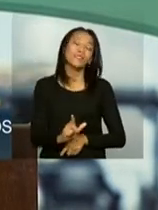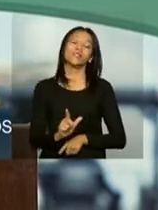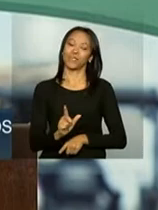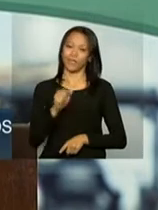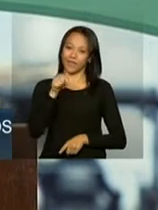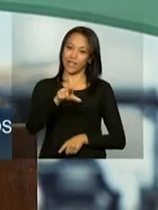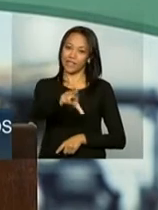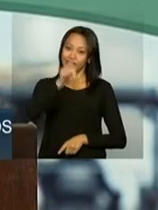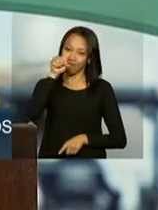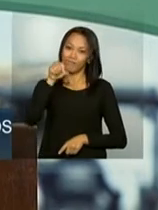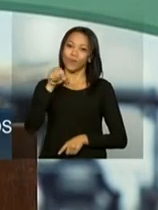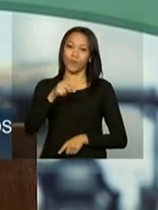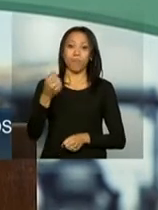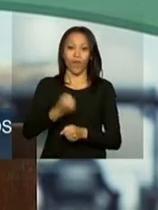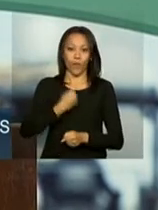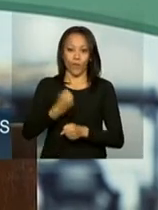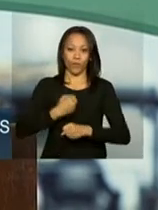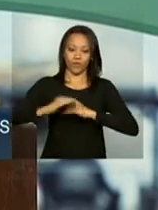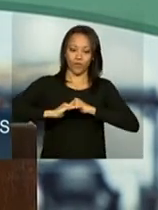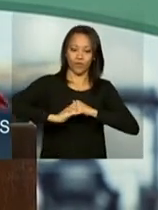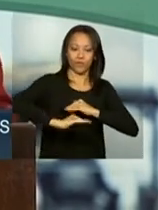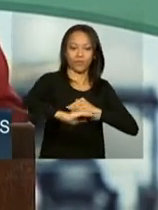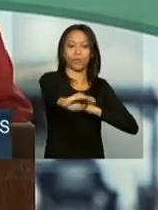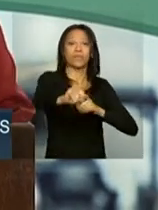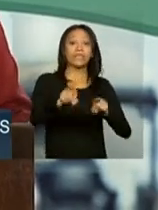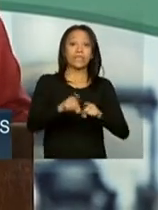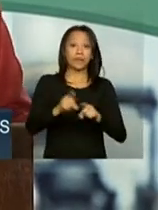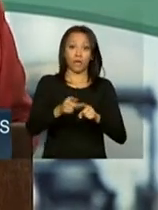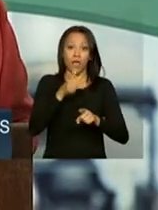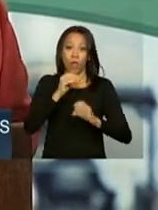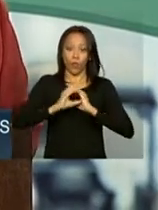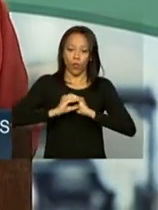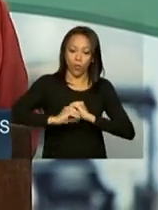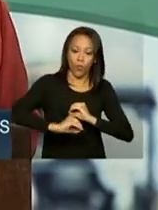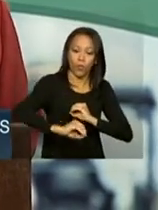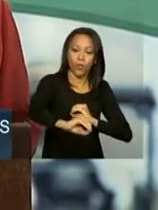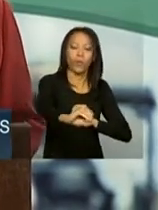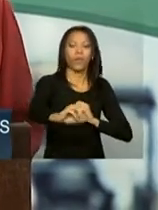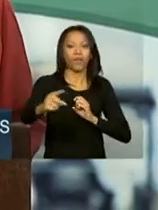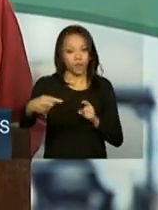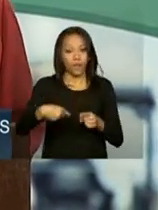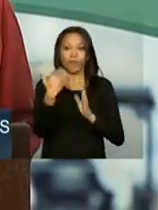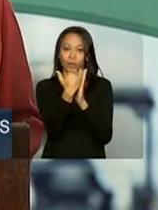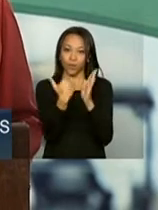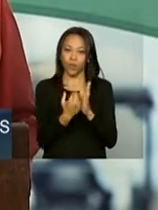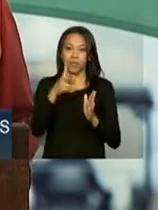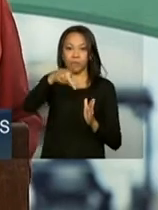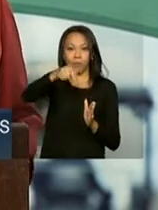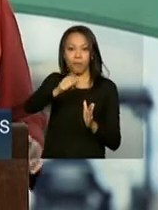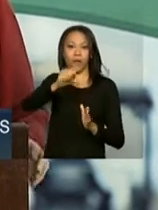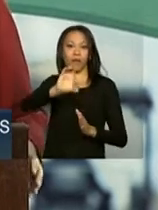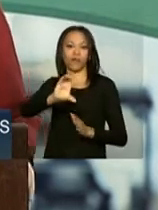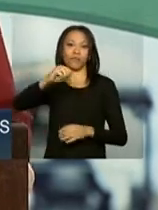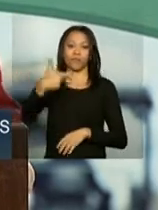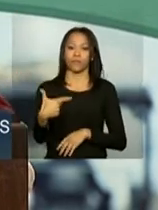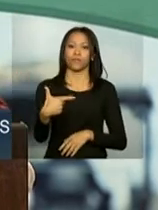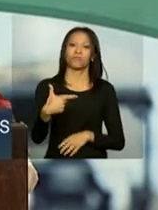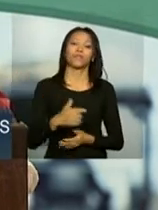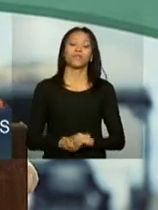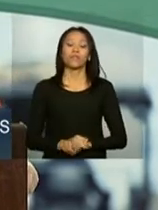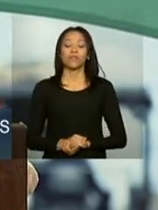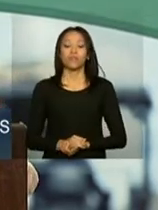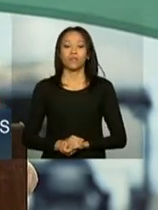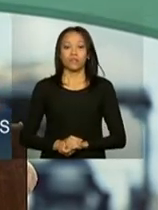de saneamento e pavimentação do Programa de Aceleração de Crescimento 2. Cumprimentar...